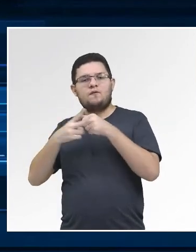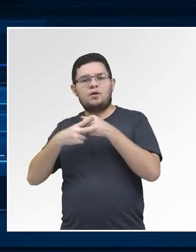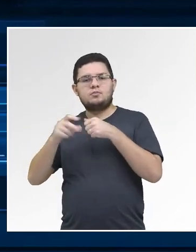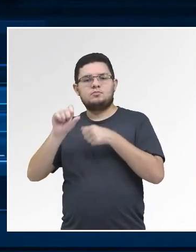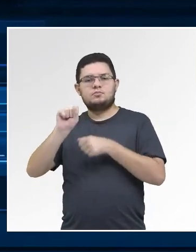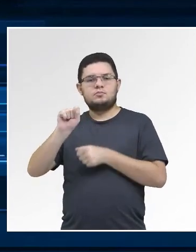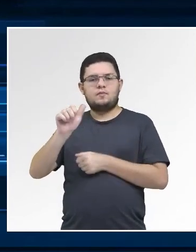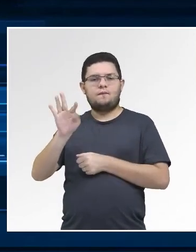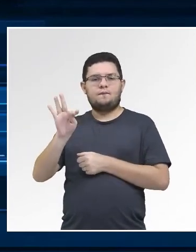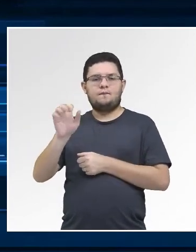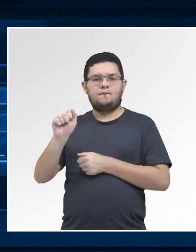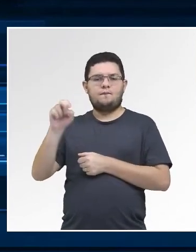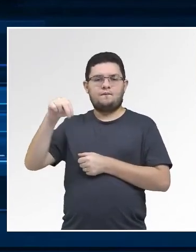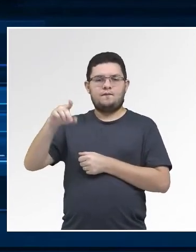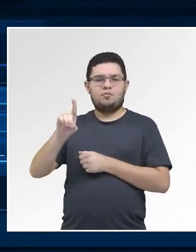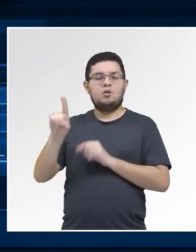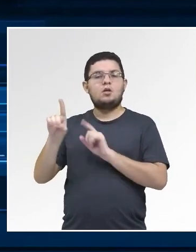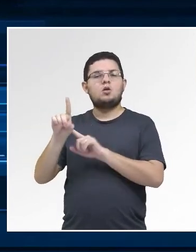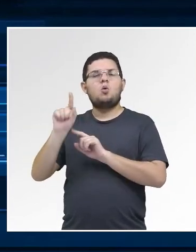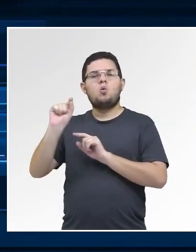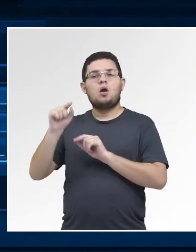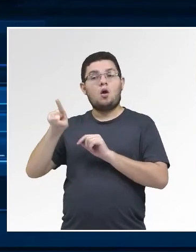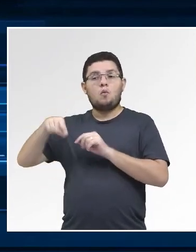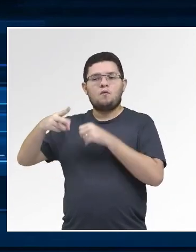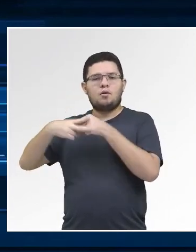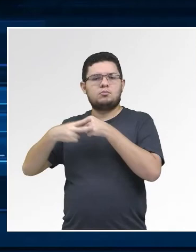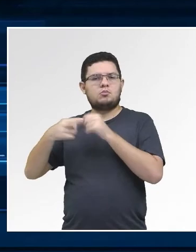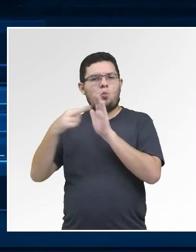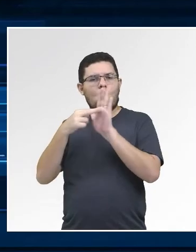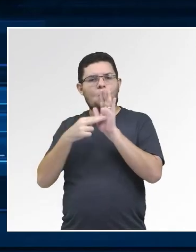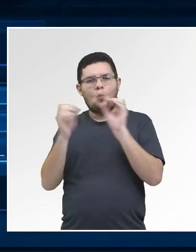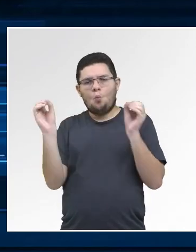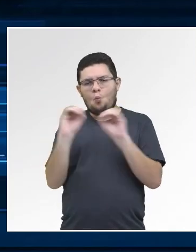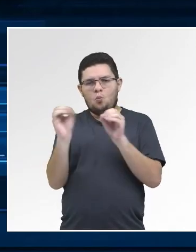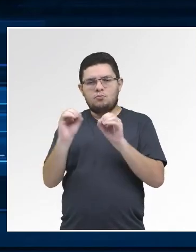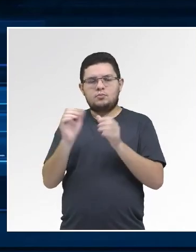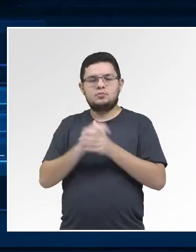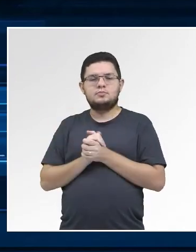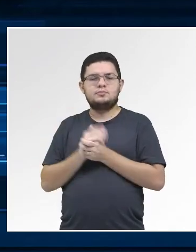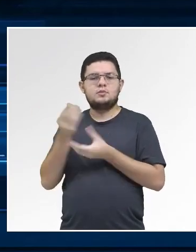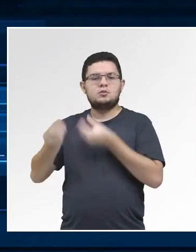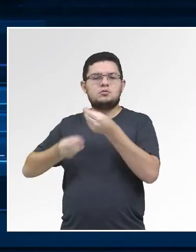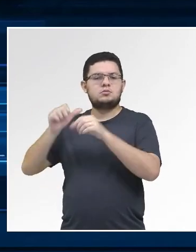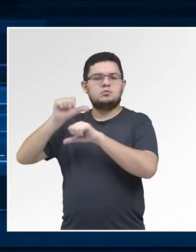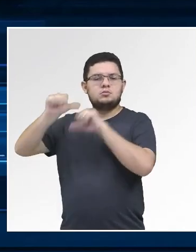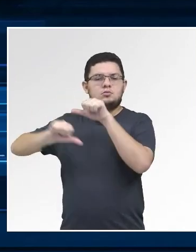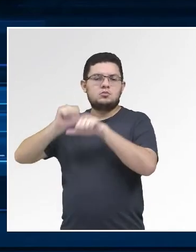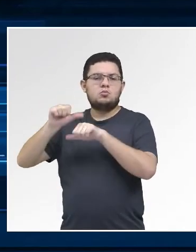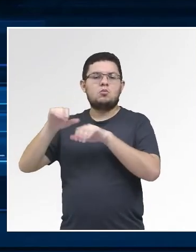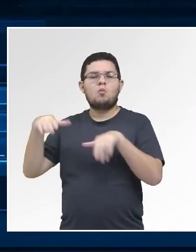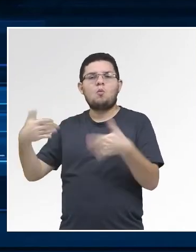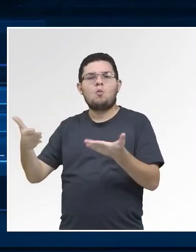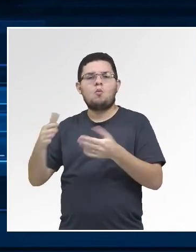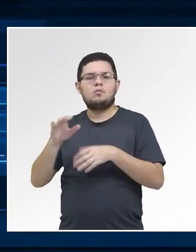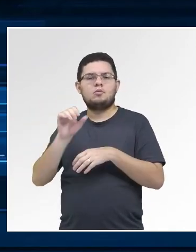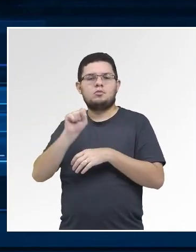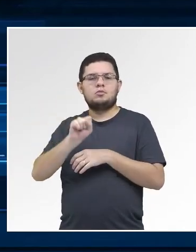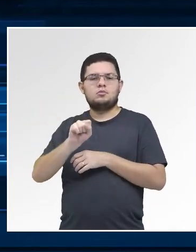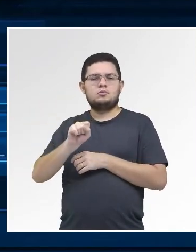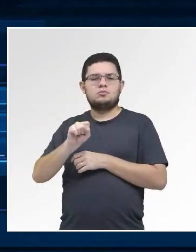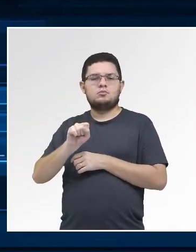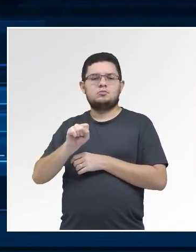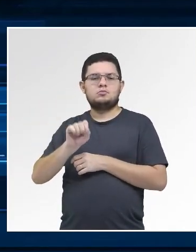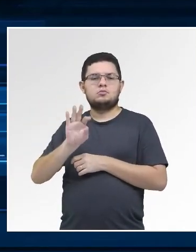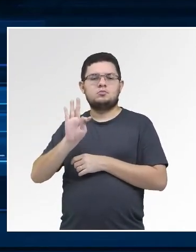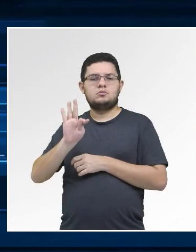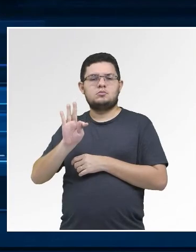irregular, ok? A forma dele no particípio é stood, tá? Então é essa forma